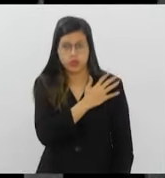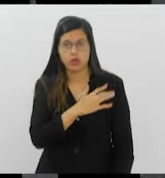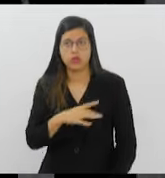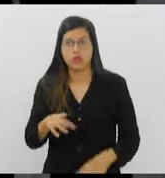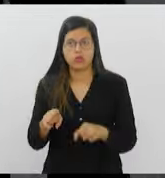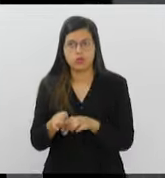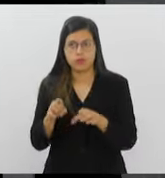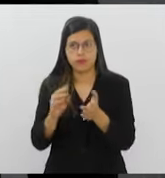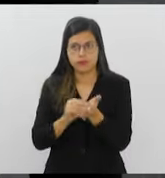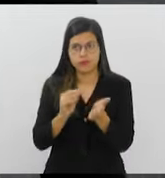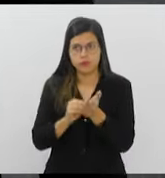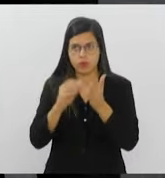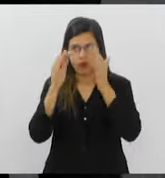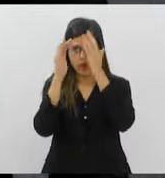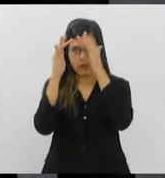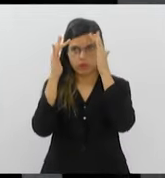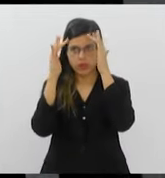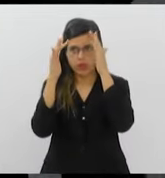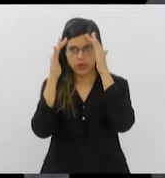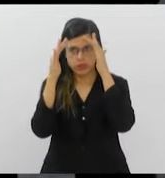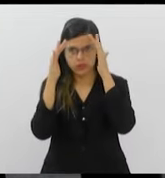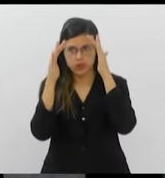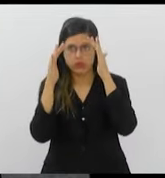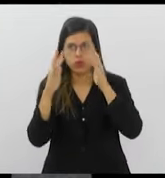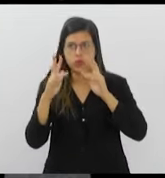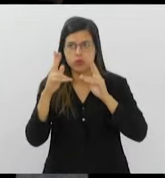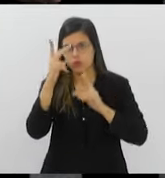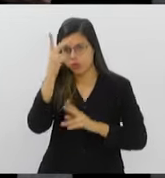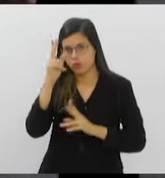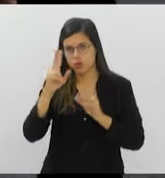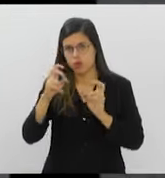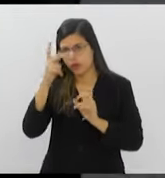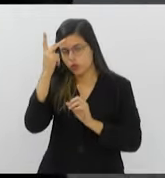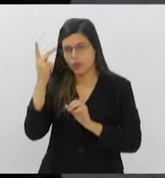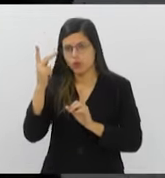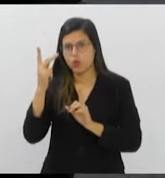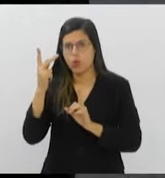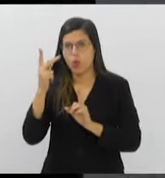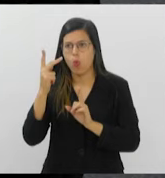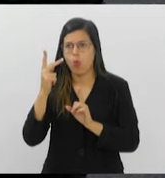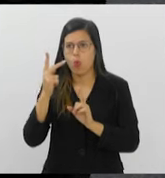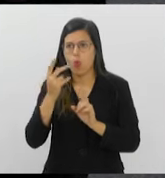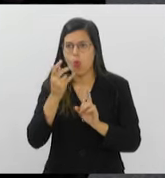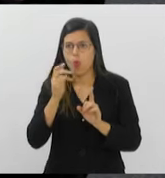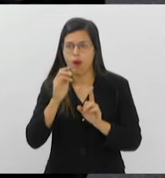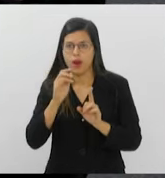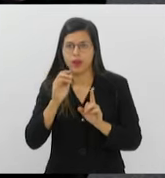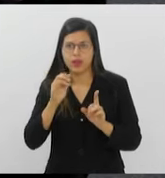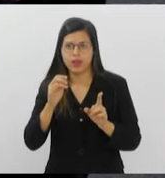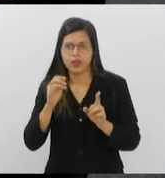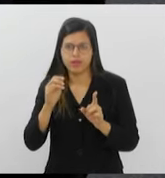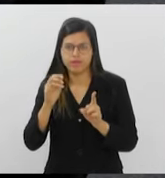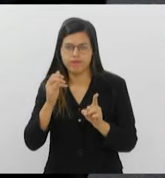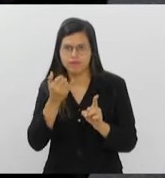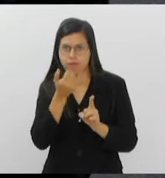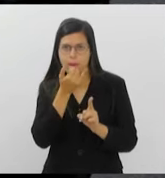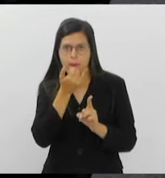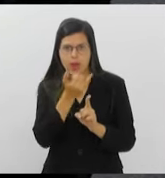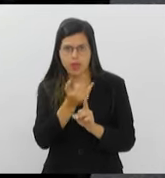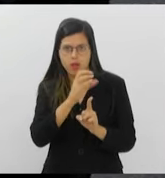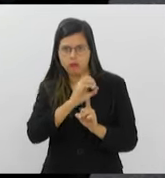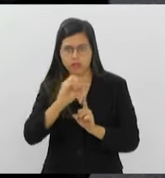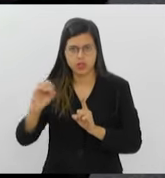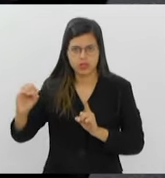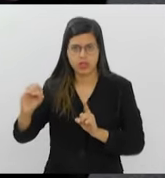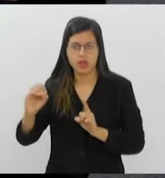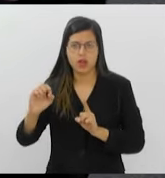reflexão concreta sobre aqueles que foram anistiados integralmente diante de tantas violências, não só